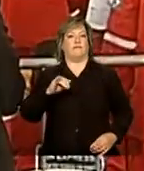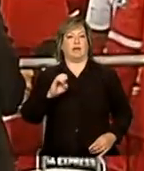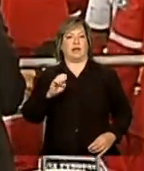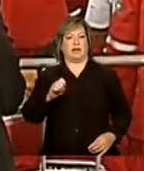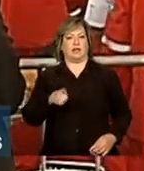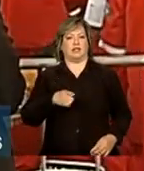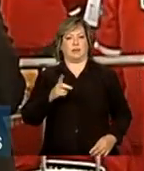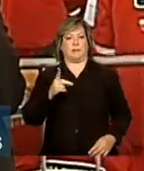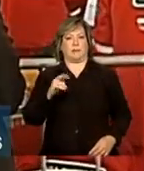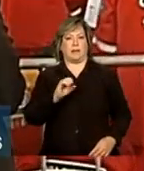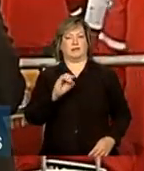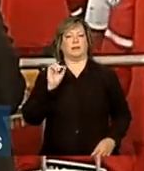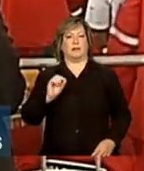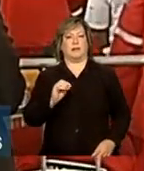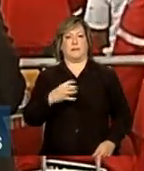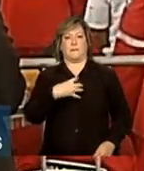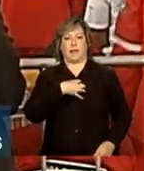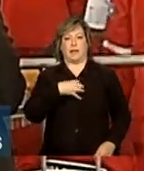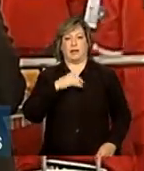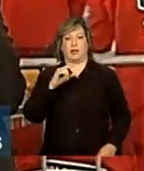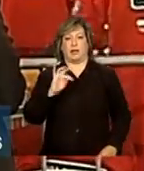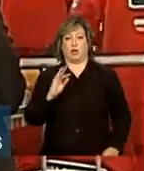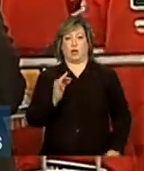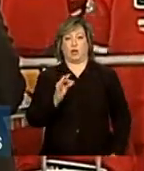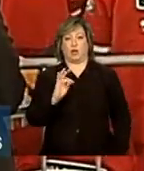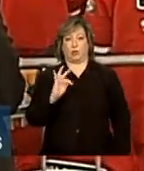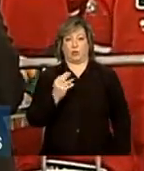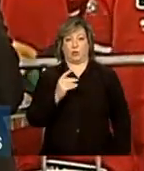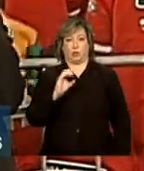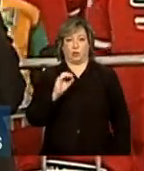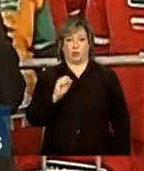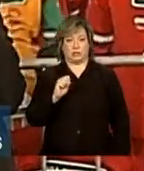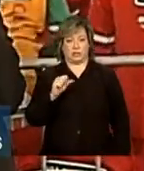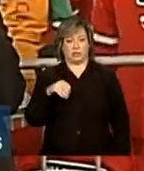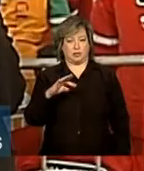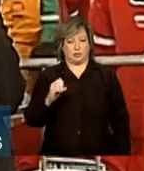Expressa Bahia de Todos os Santos. Nacional brasileiro.